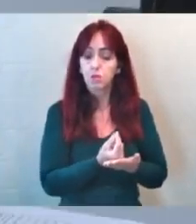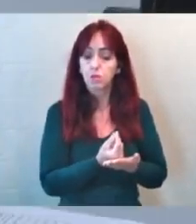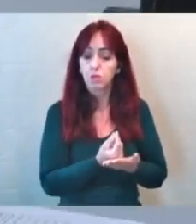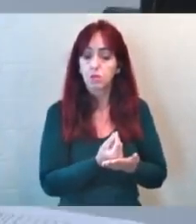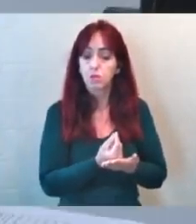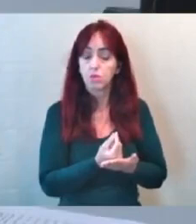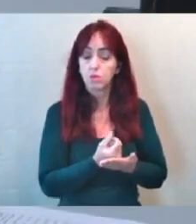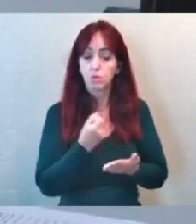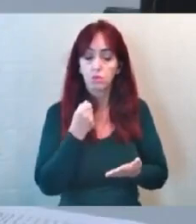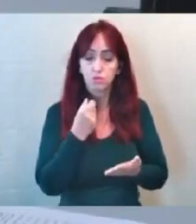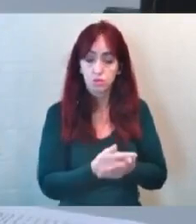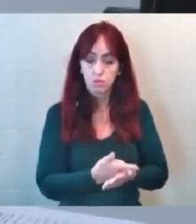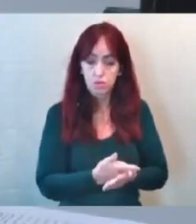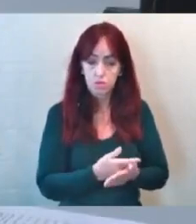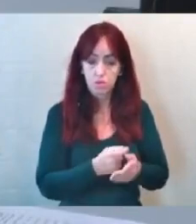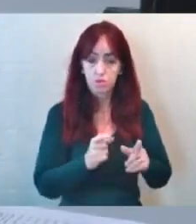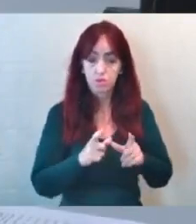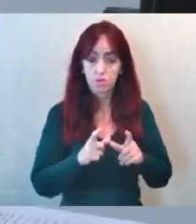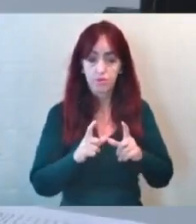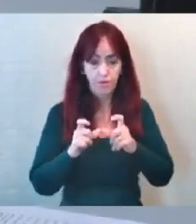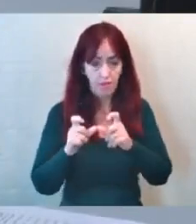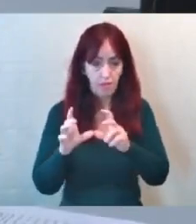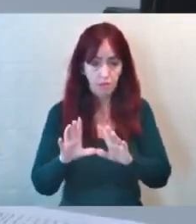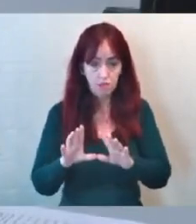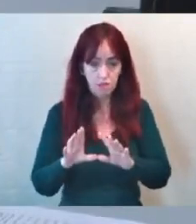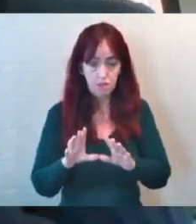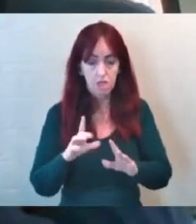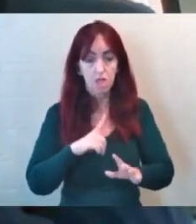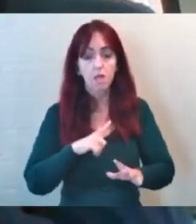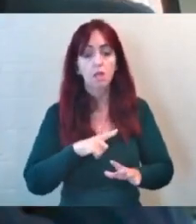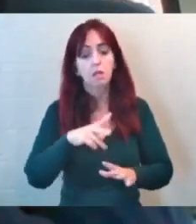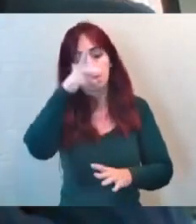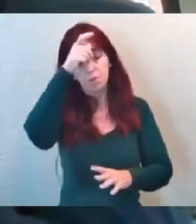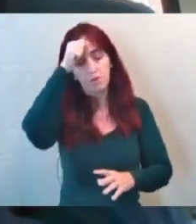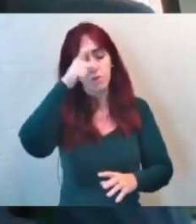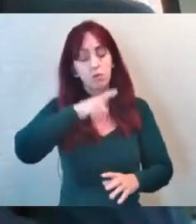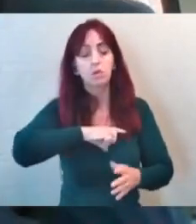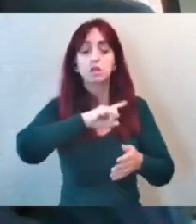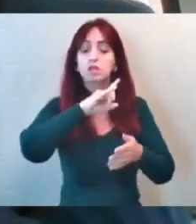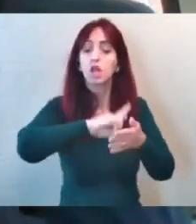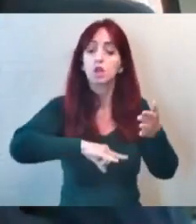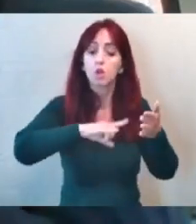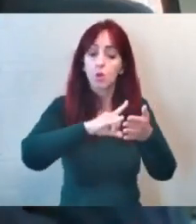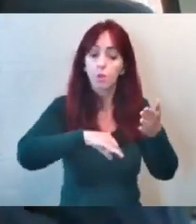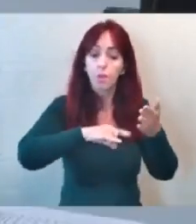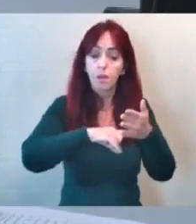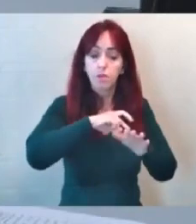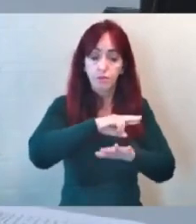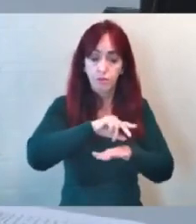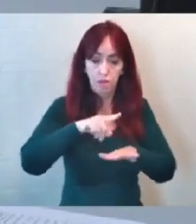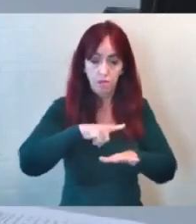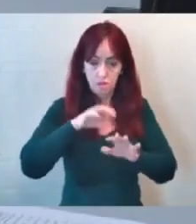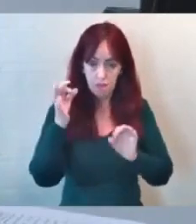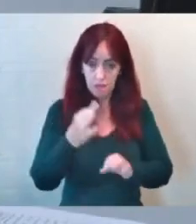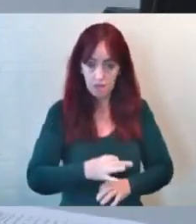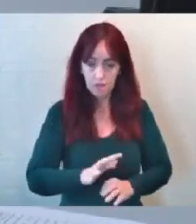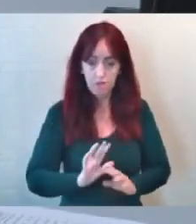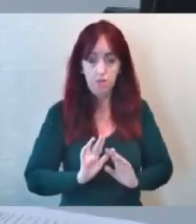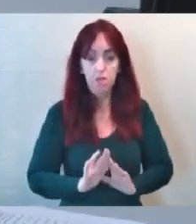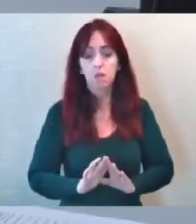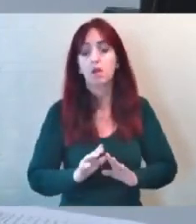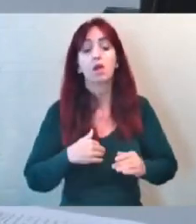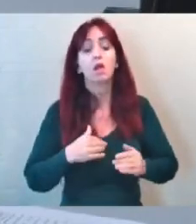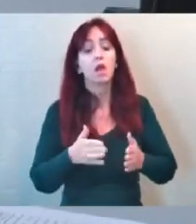Certo. A prefeitura tem todos esses documentos, então, certo? Sim, senhora. Pois é, além de eu pedir todos